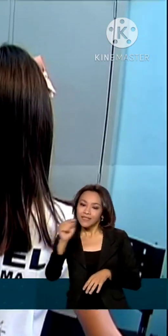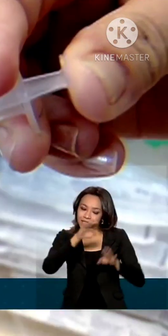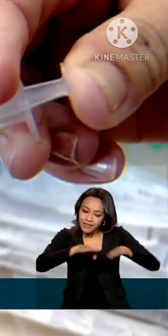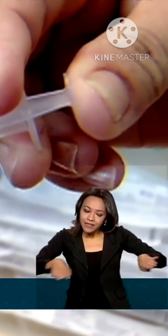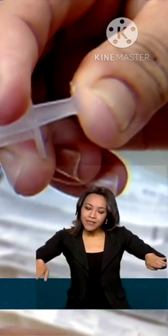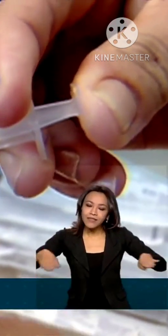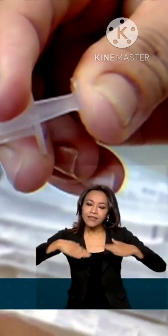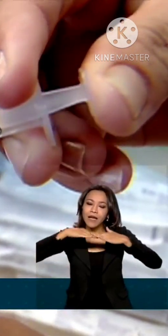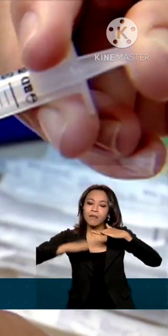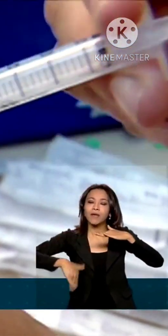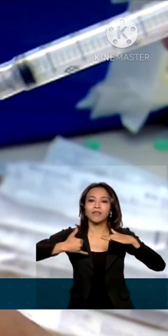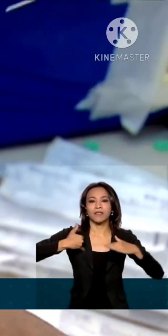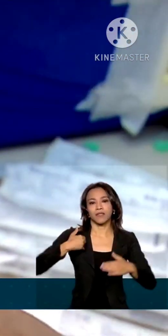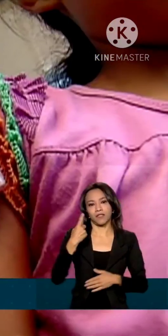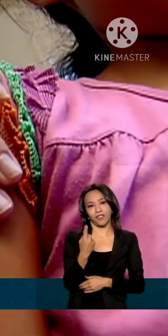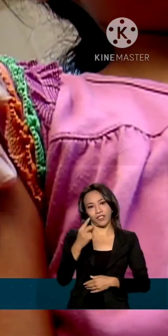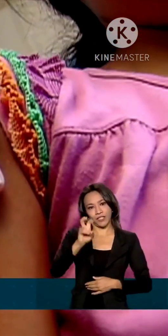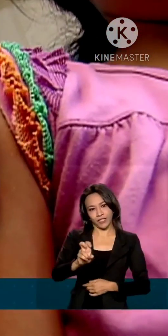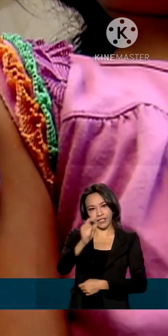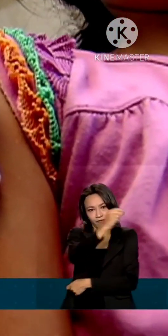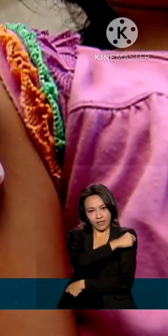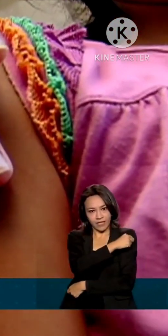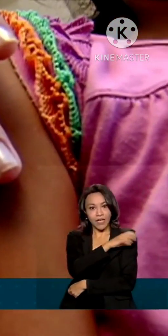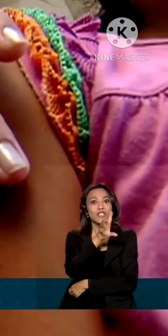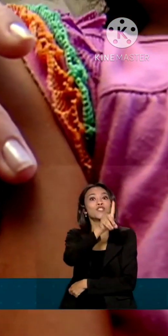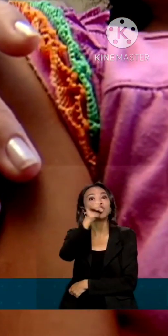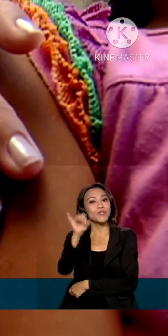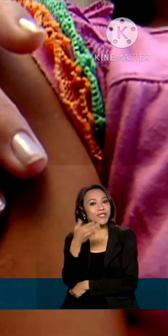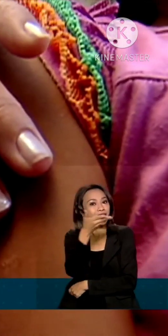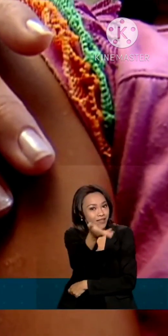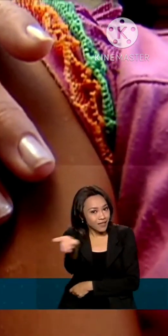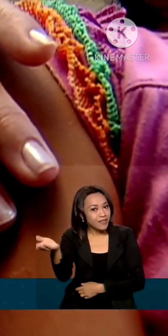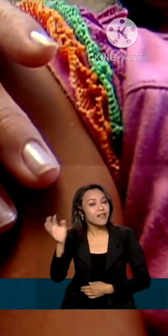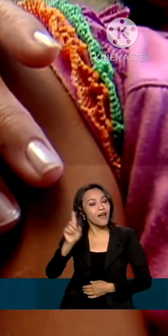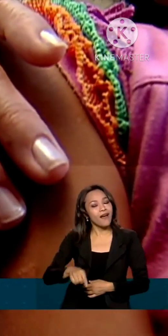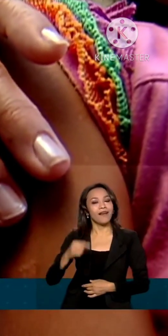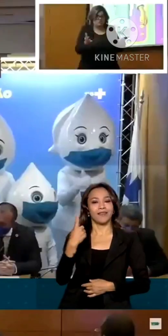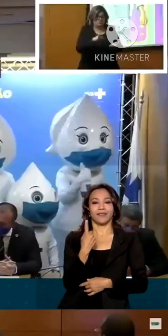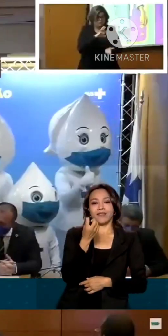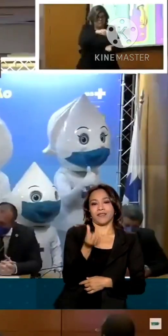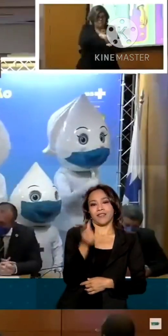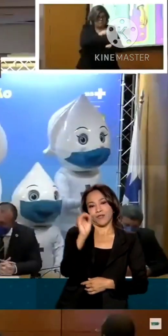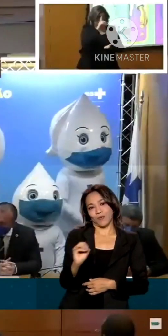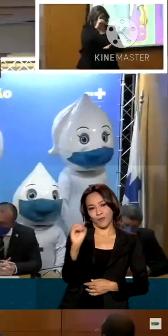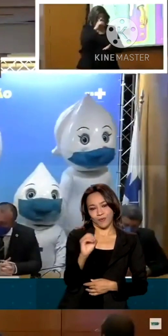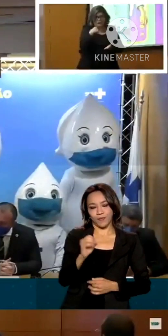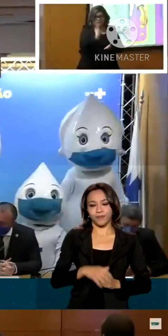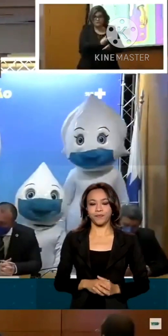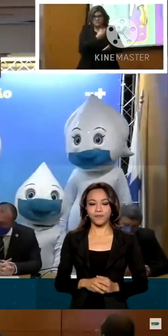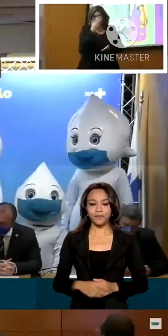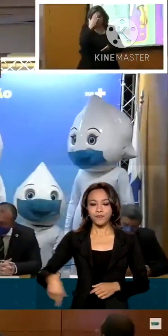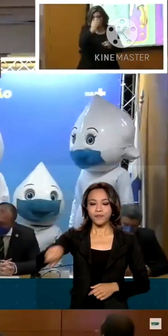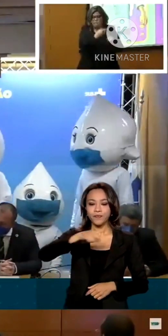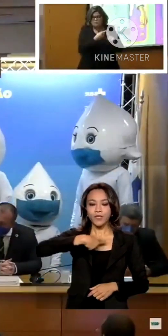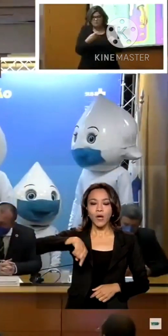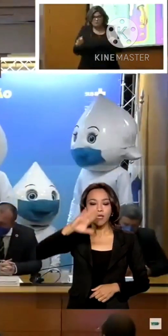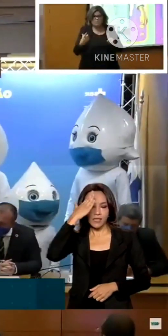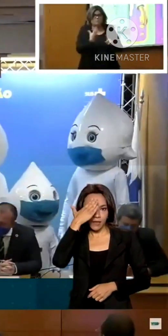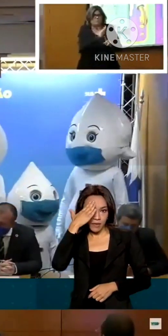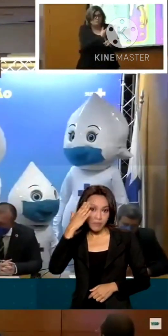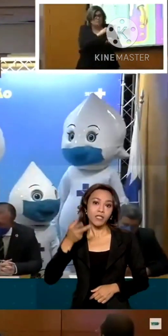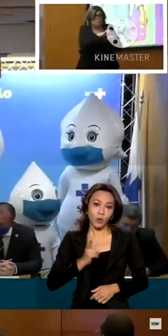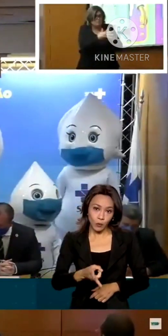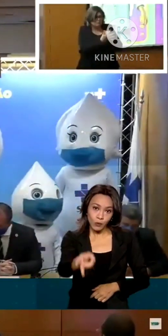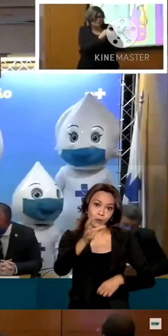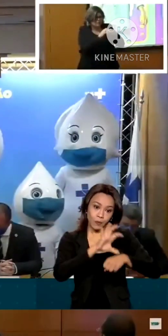brasileirinhos abaixo de 15 anos e o dia de ser a 16 de outubro a gente sabe que estão no cenário polêmico